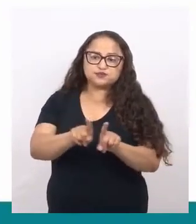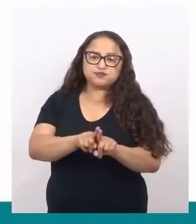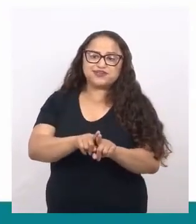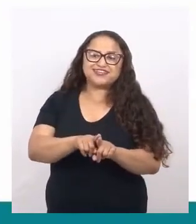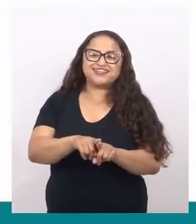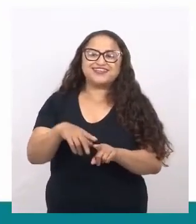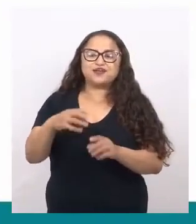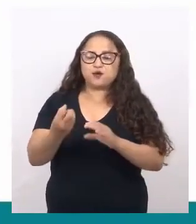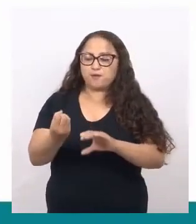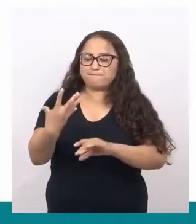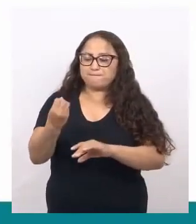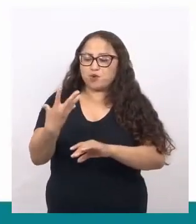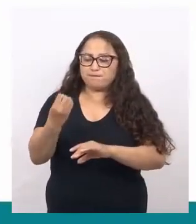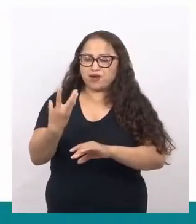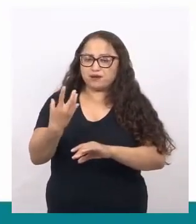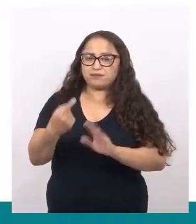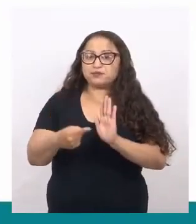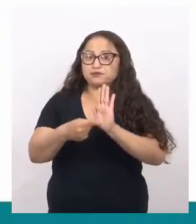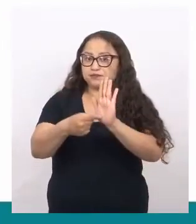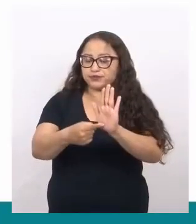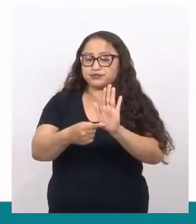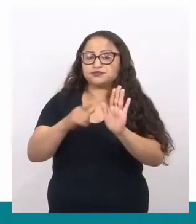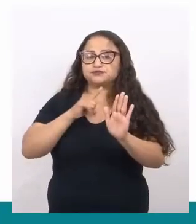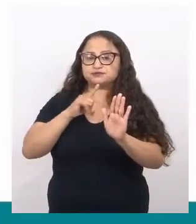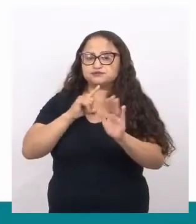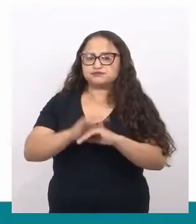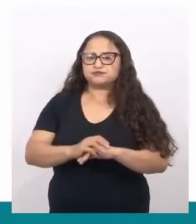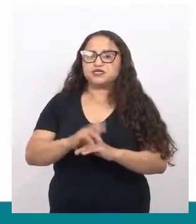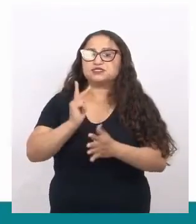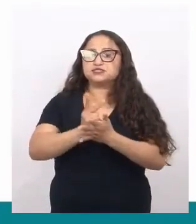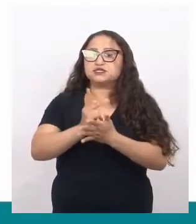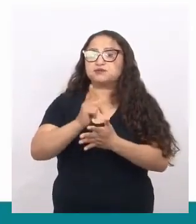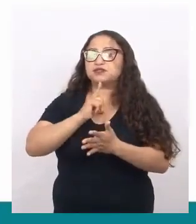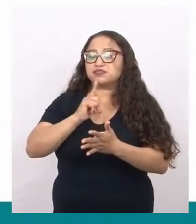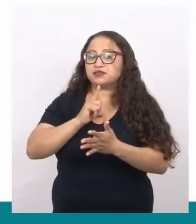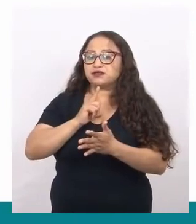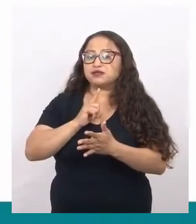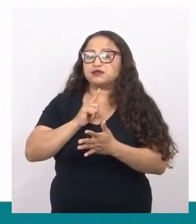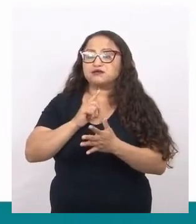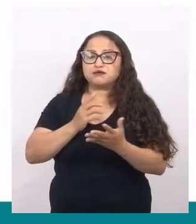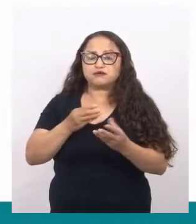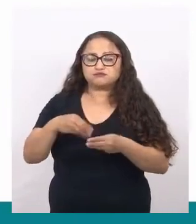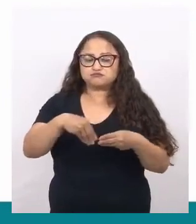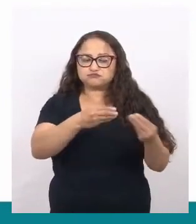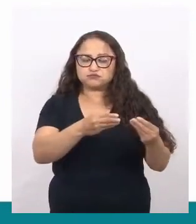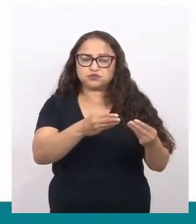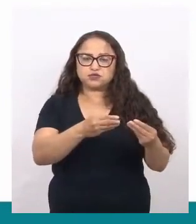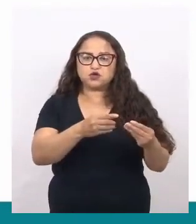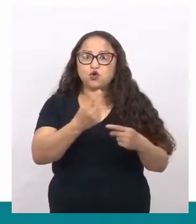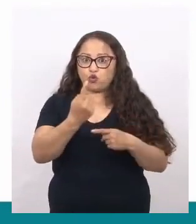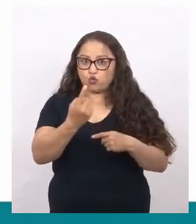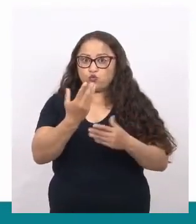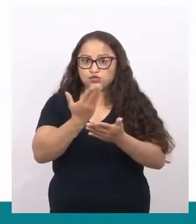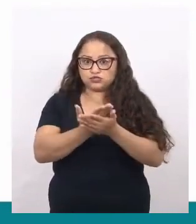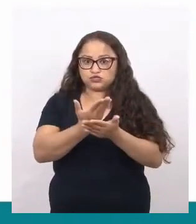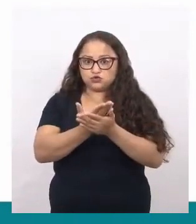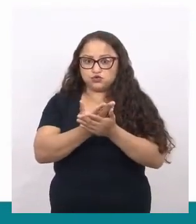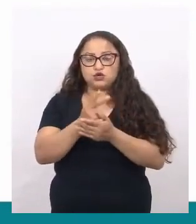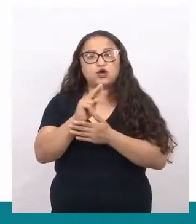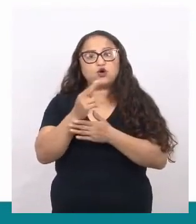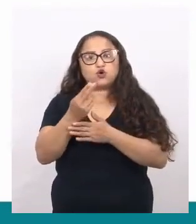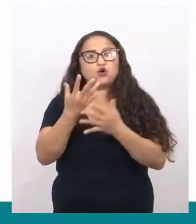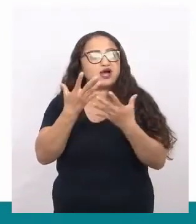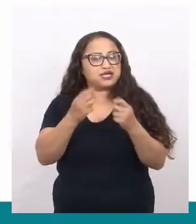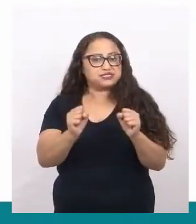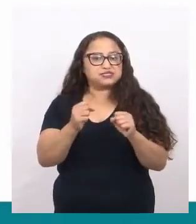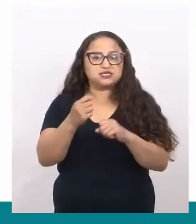ele preencha, tá? Então, aqui ele vai preencher se ele tem preferência em ser atribuído em no máximo uma escola, ou se ele aceita